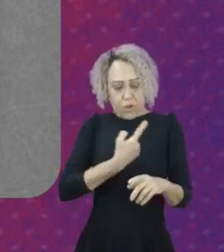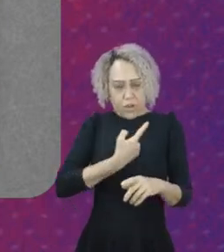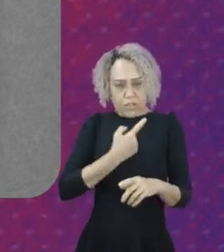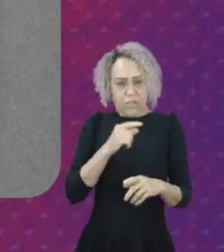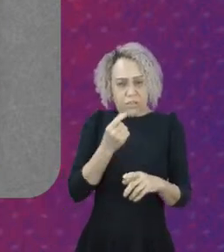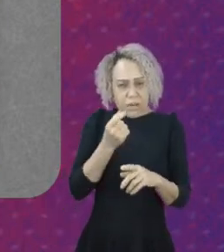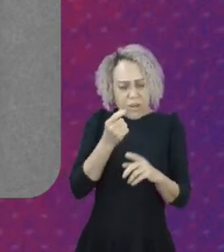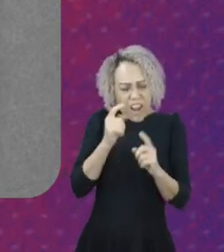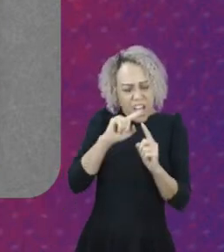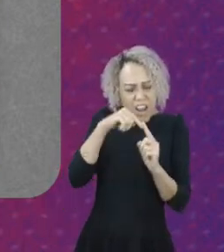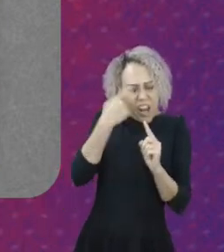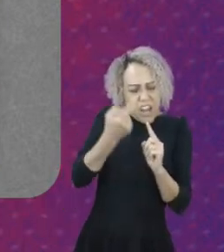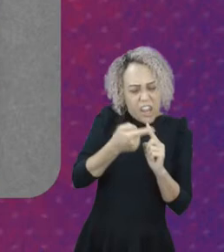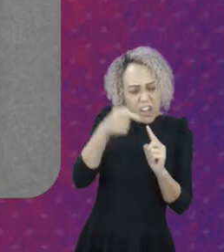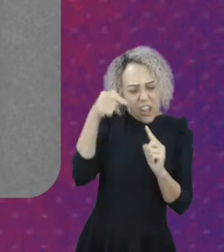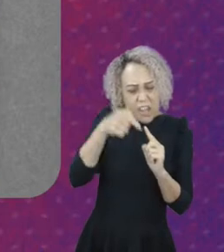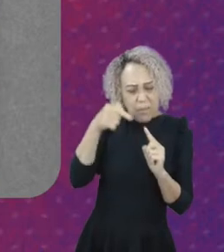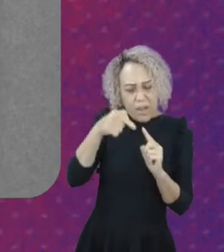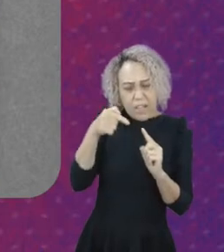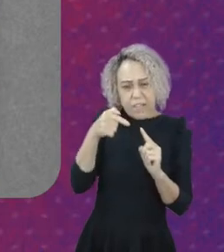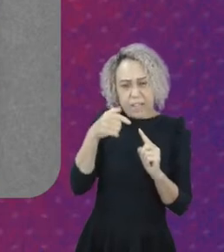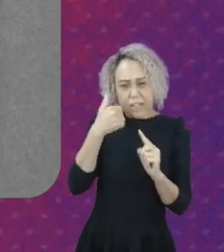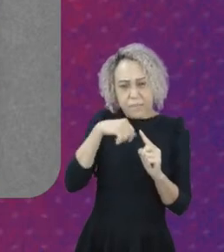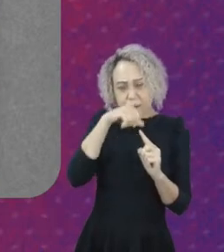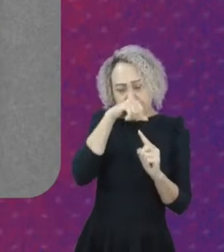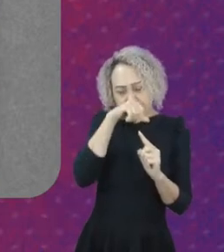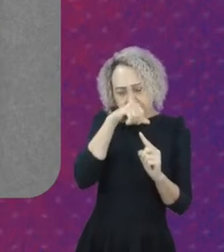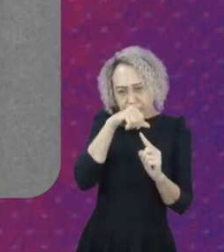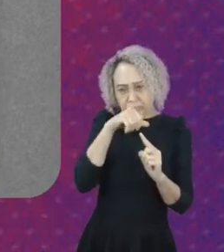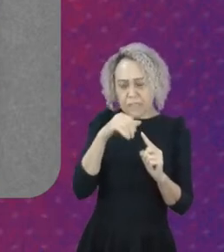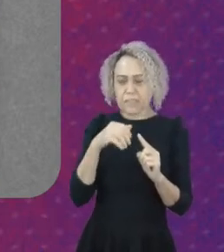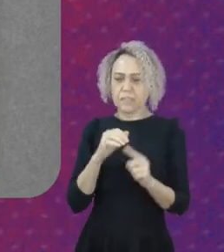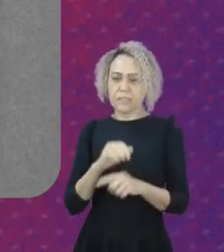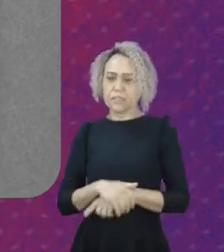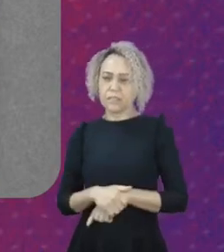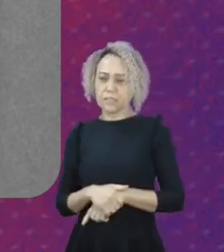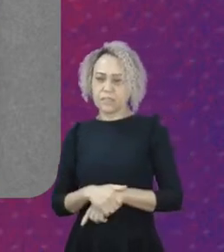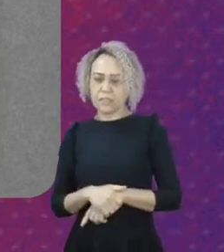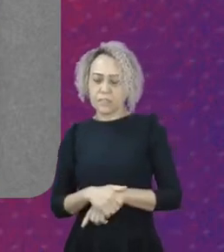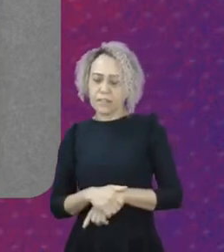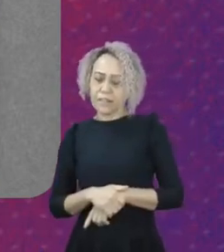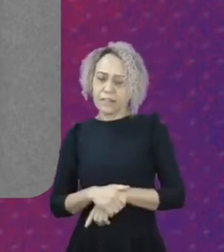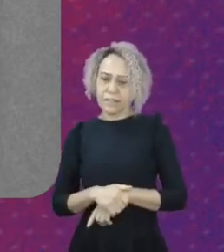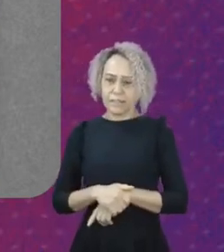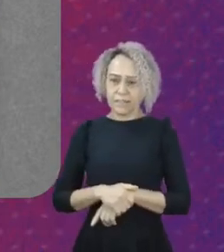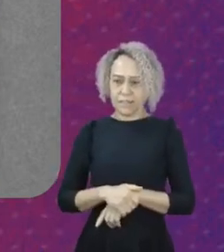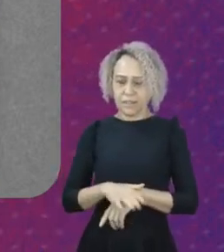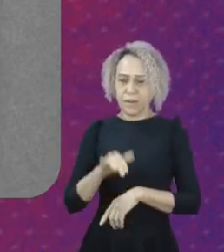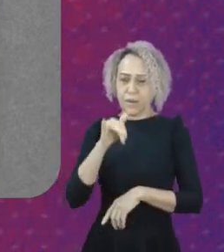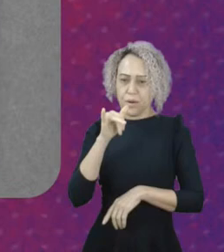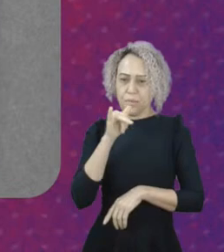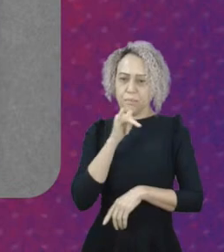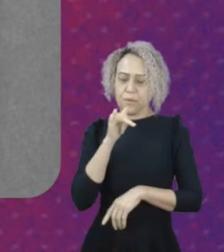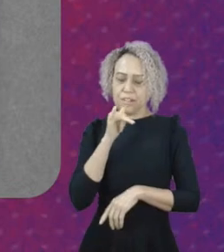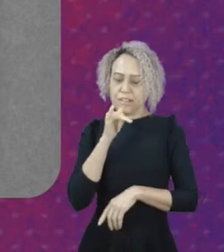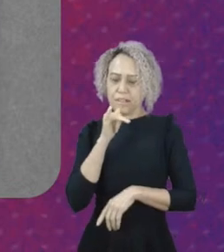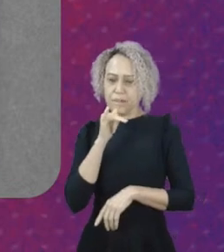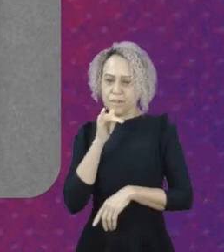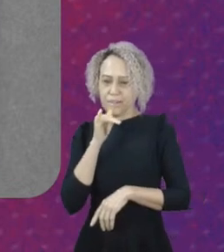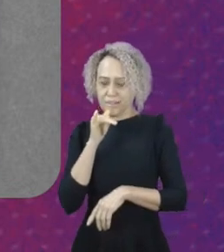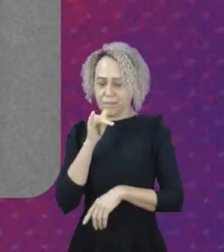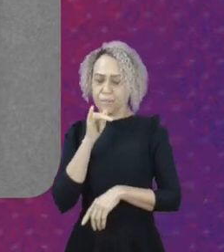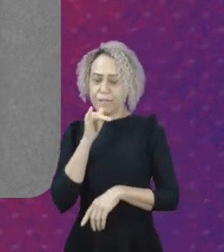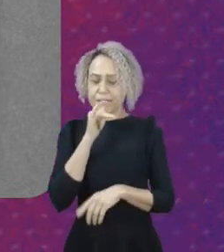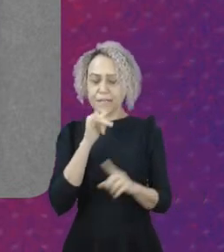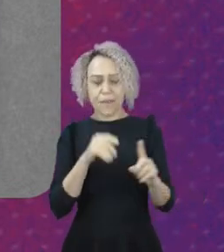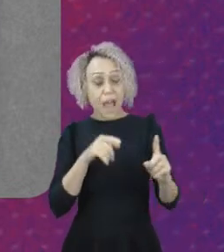mãe vai dizer, se tiver com a barriguinha, né, e chutar, e for menino, geralmente vão dizer que vai ser jogador